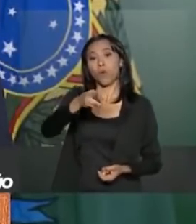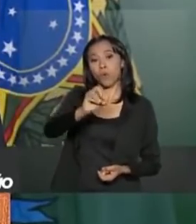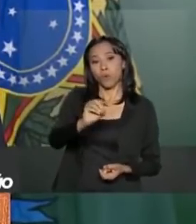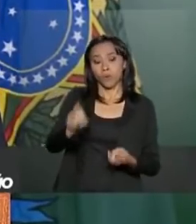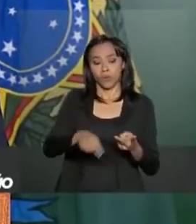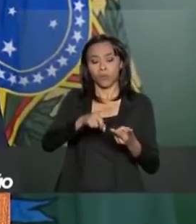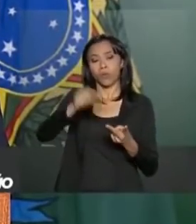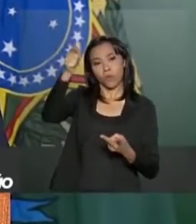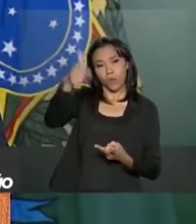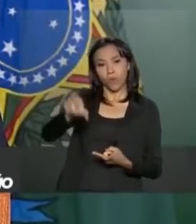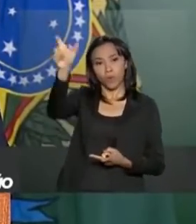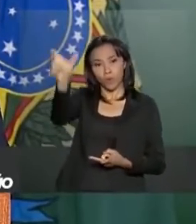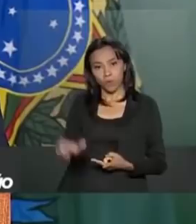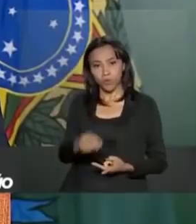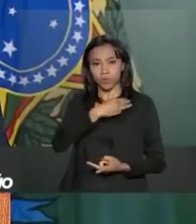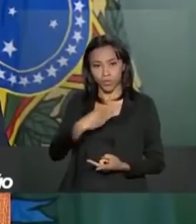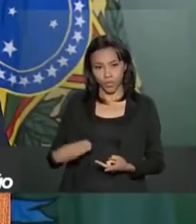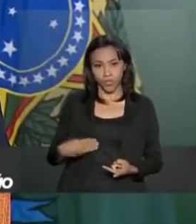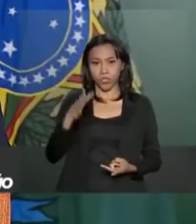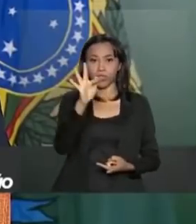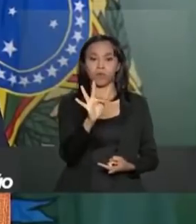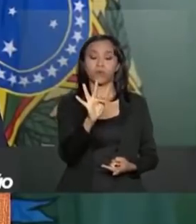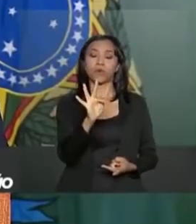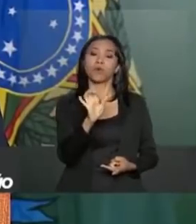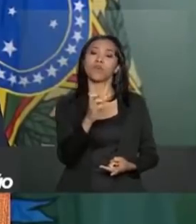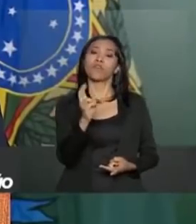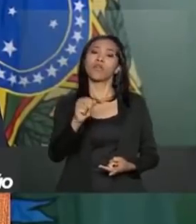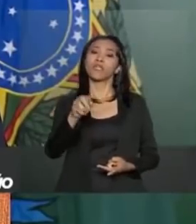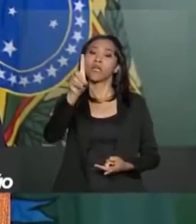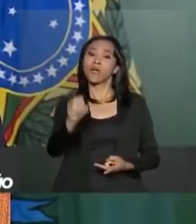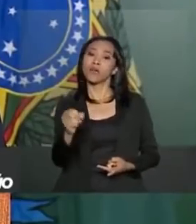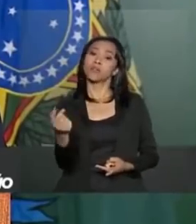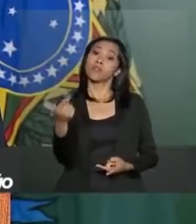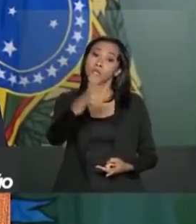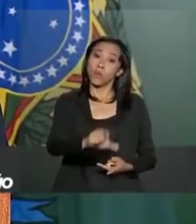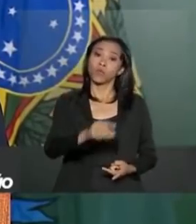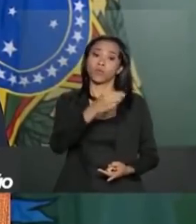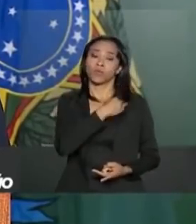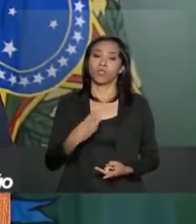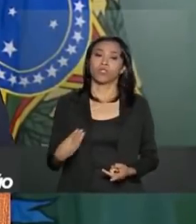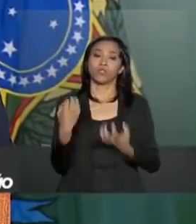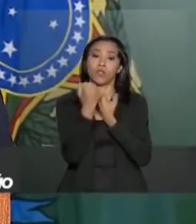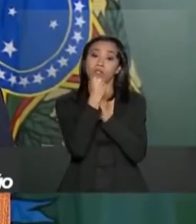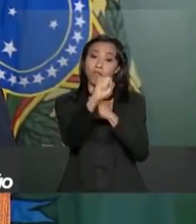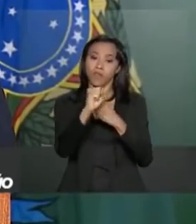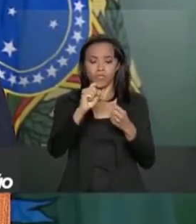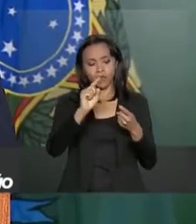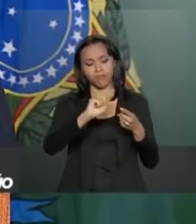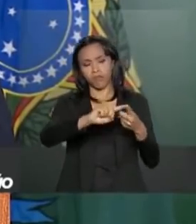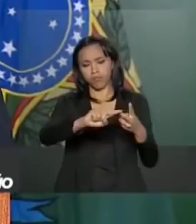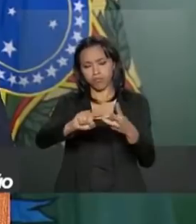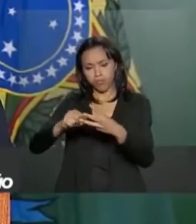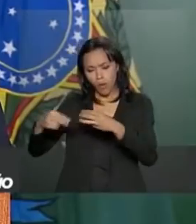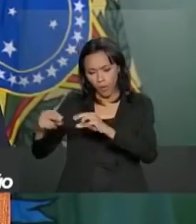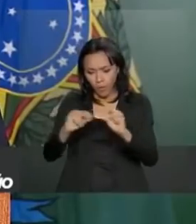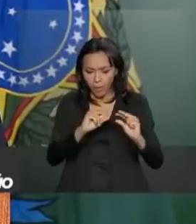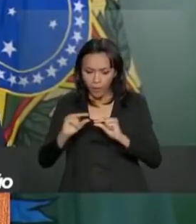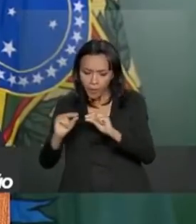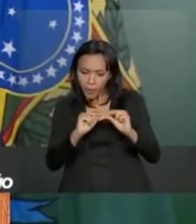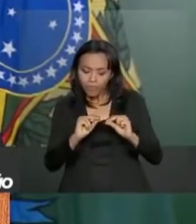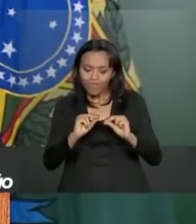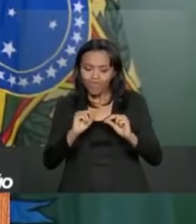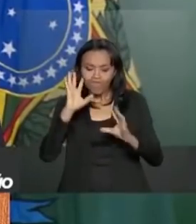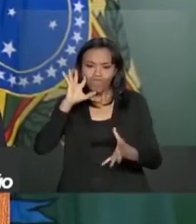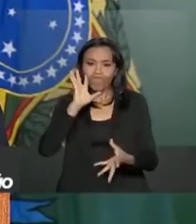Fernando a defesa é entre outros chegamos à conclusão de que